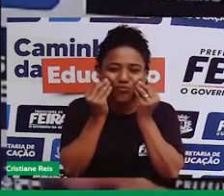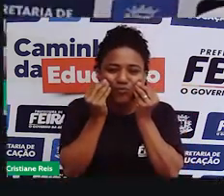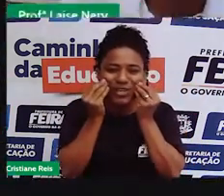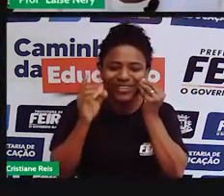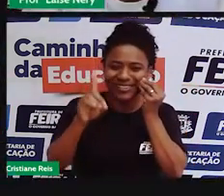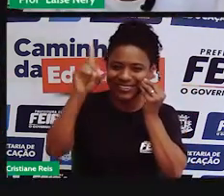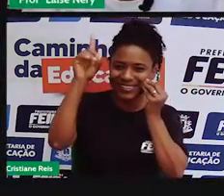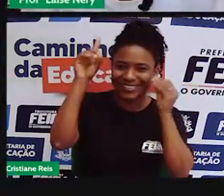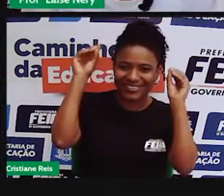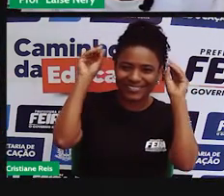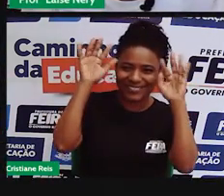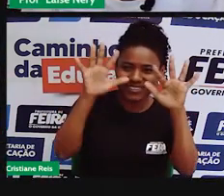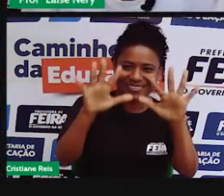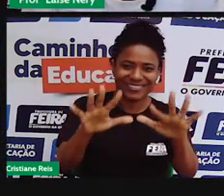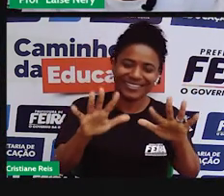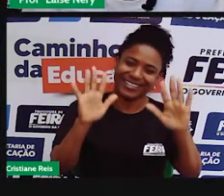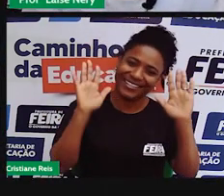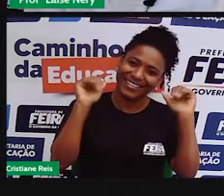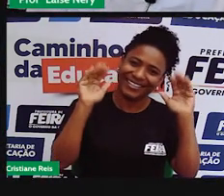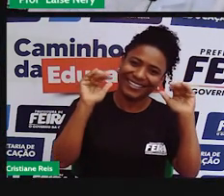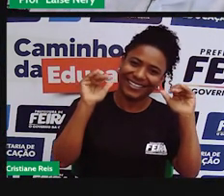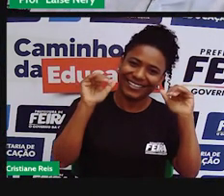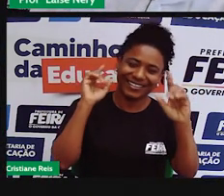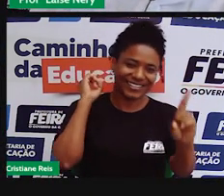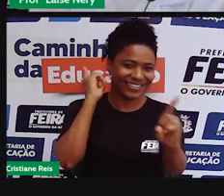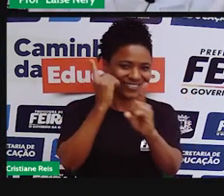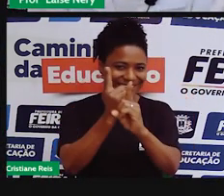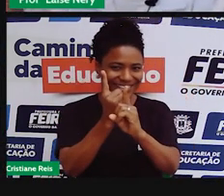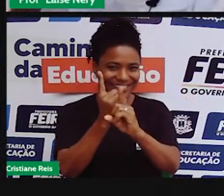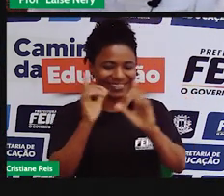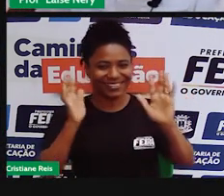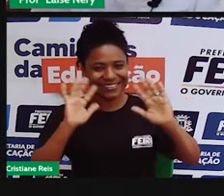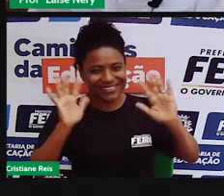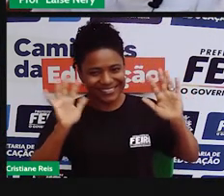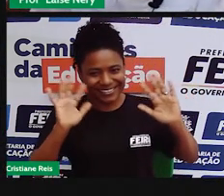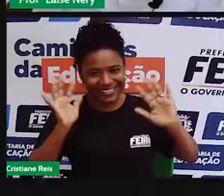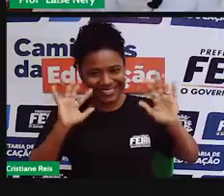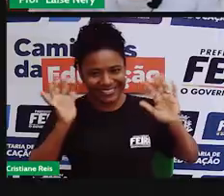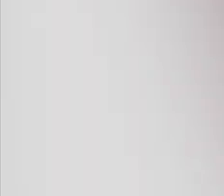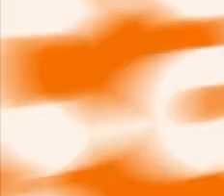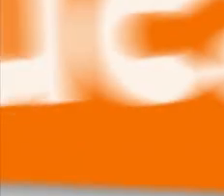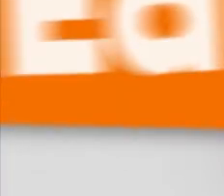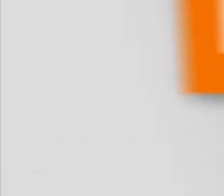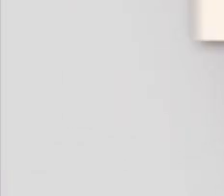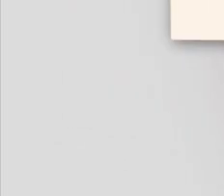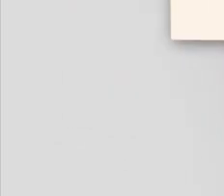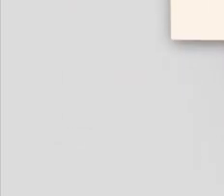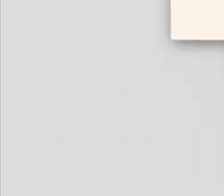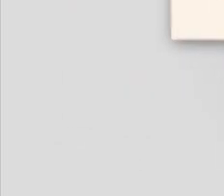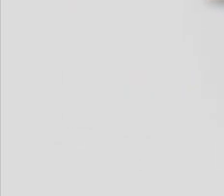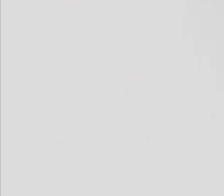fiquem com Deus e até a próxima tchau tchau gente E aí